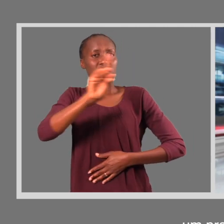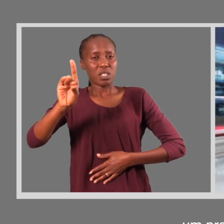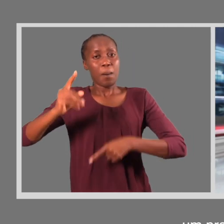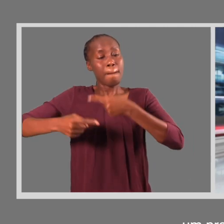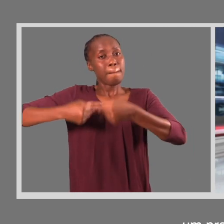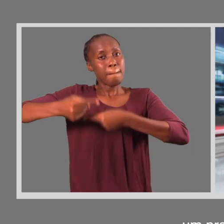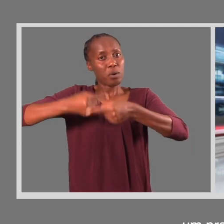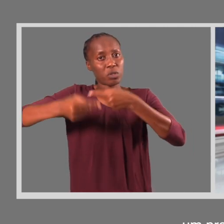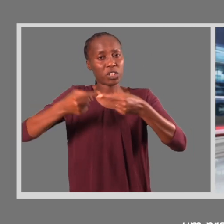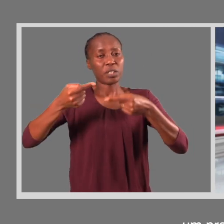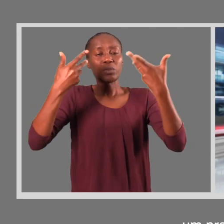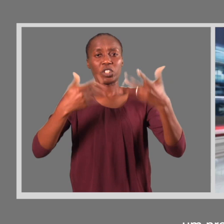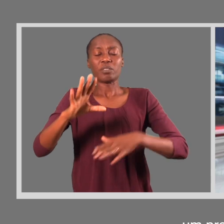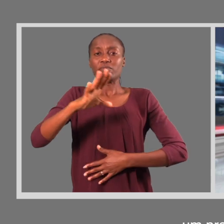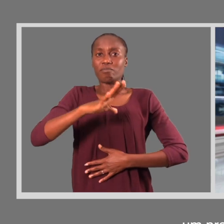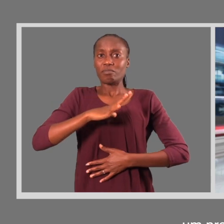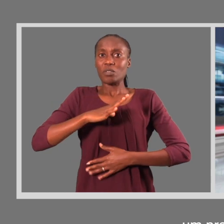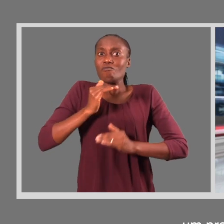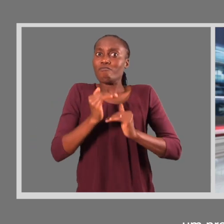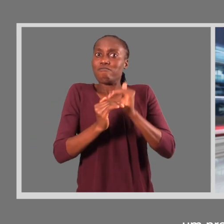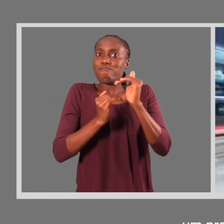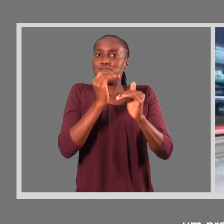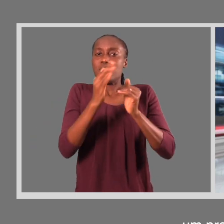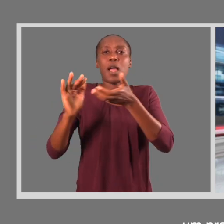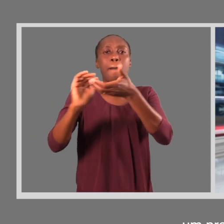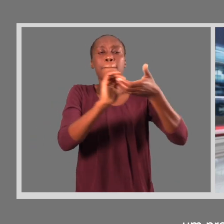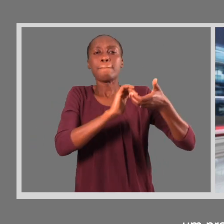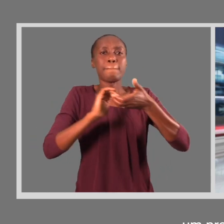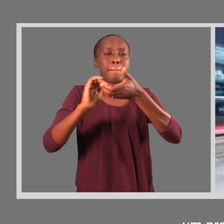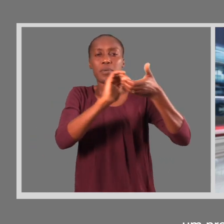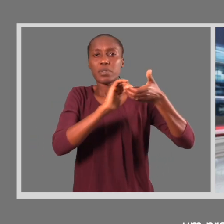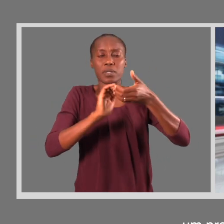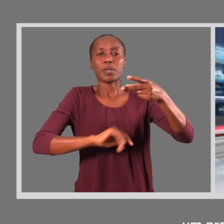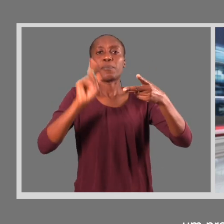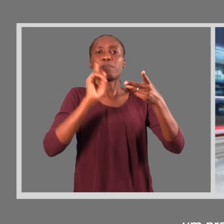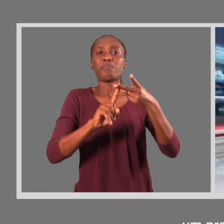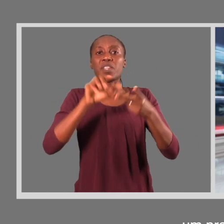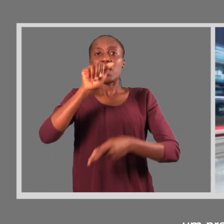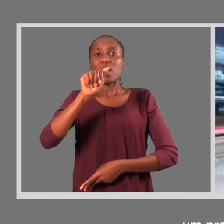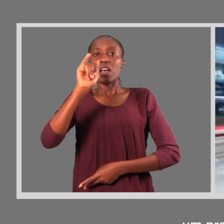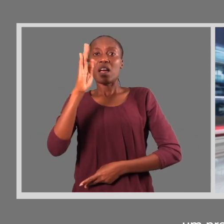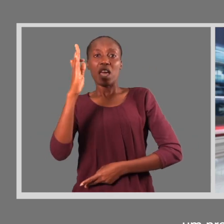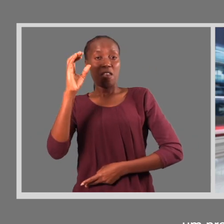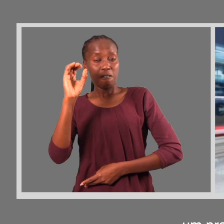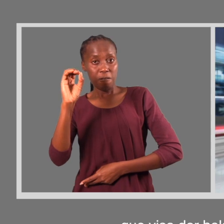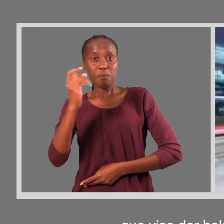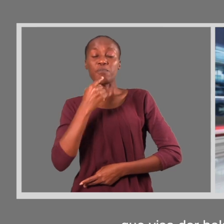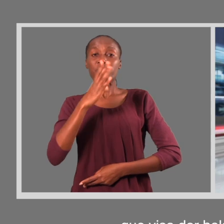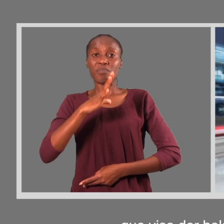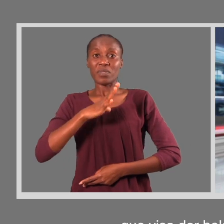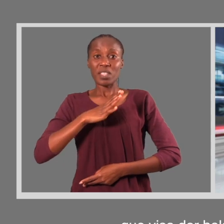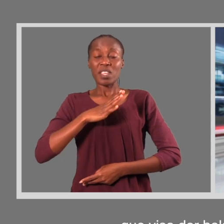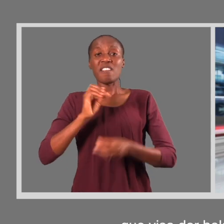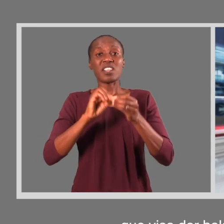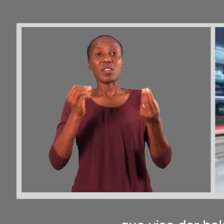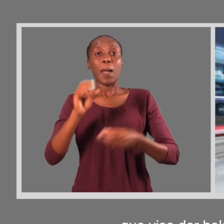Um projeto que estamos a desenvolver em parceria com a AIFO, que visa